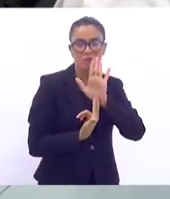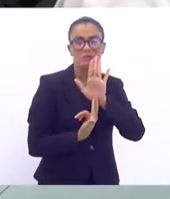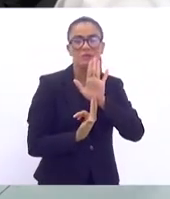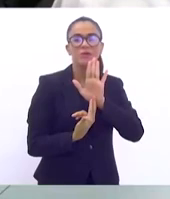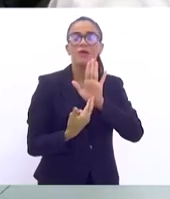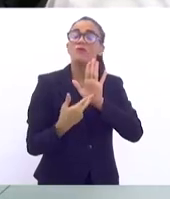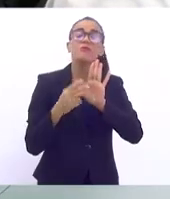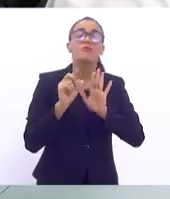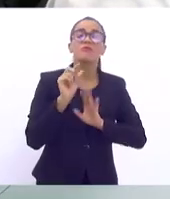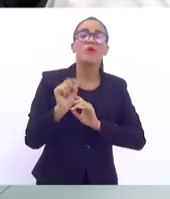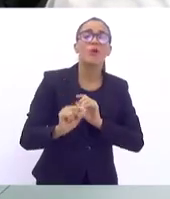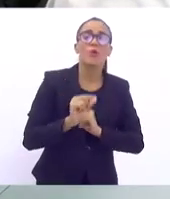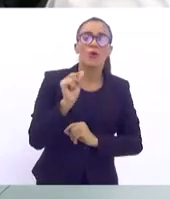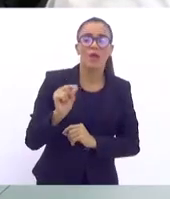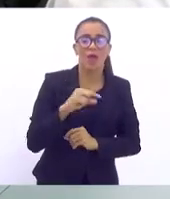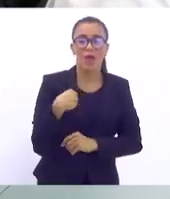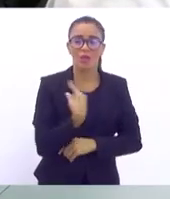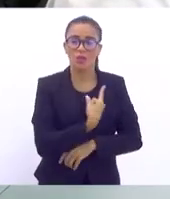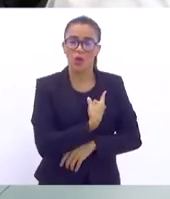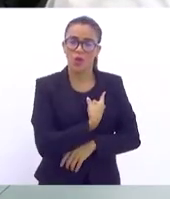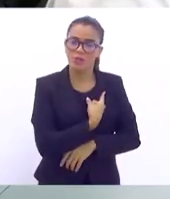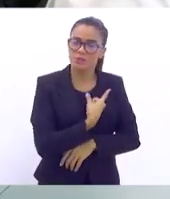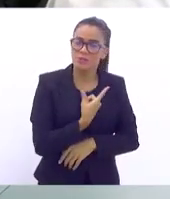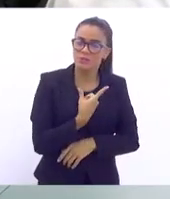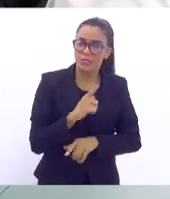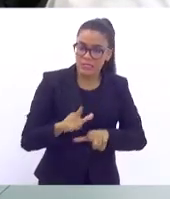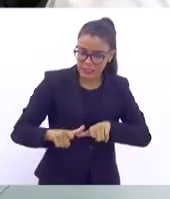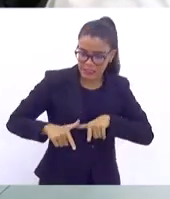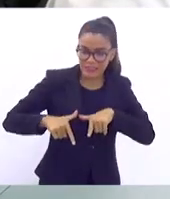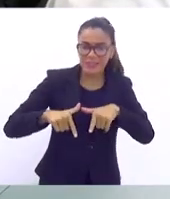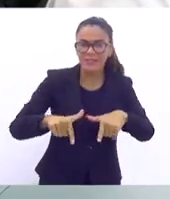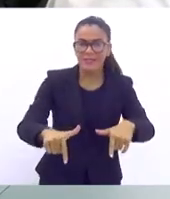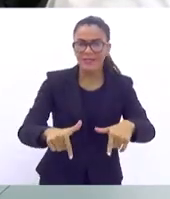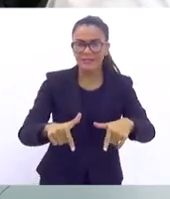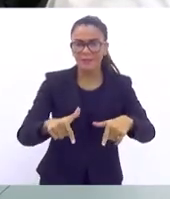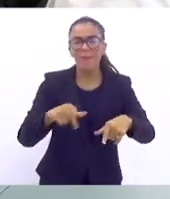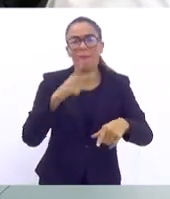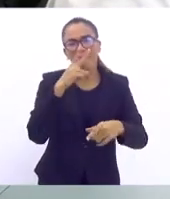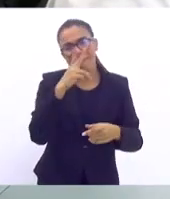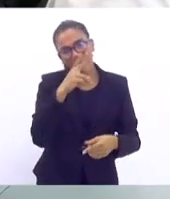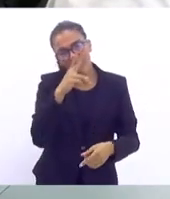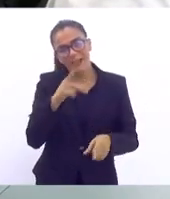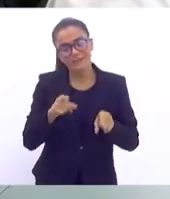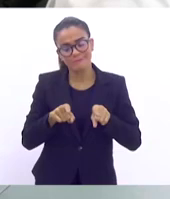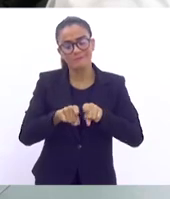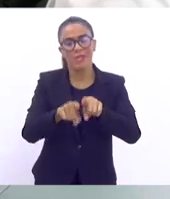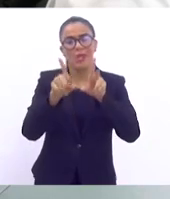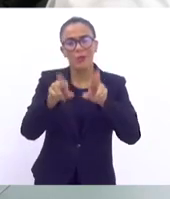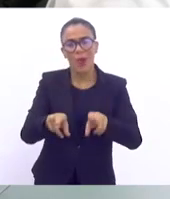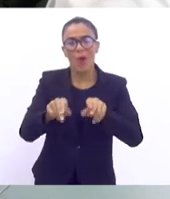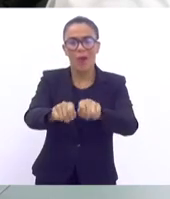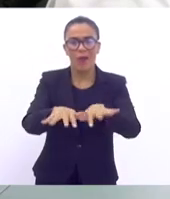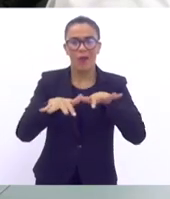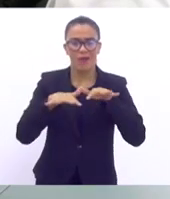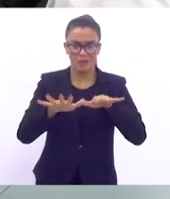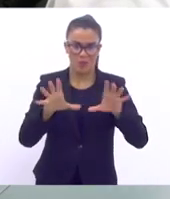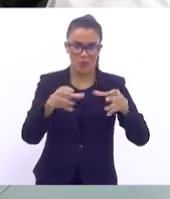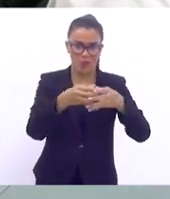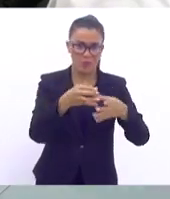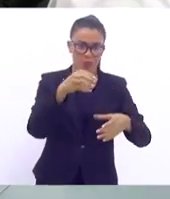vai acabar levando a gente a ter outra iniciativa que esteja em paralelo o que acontece nos outros parlamentos é o que são as frentes